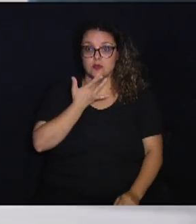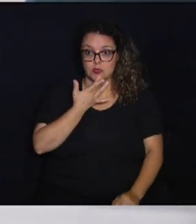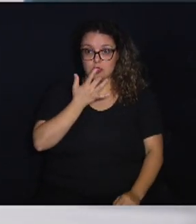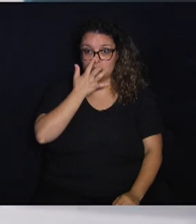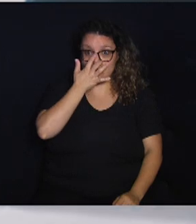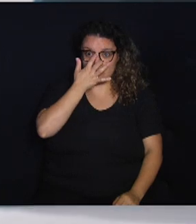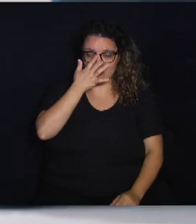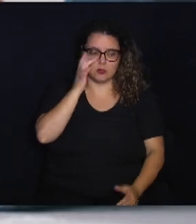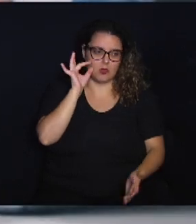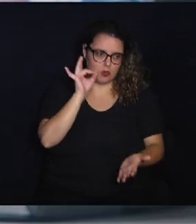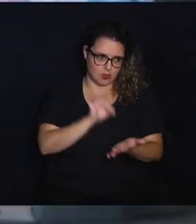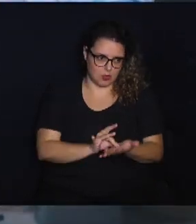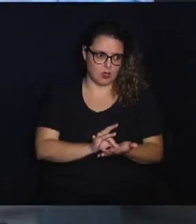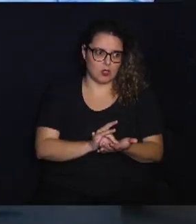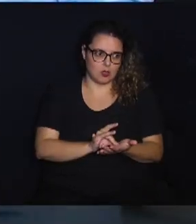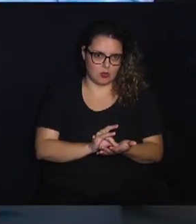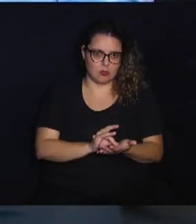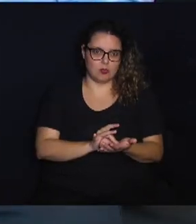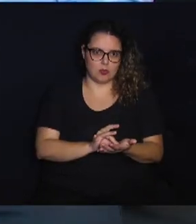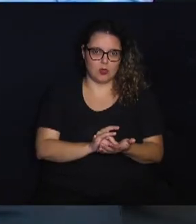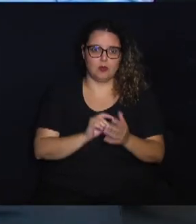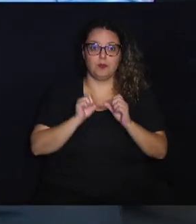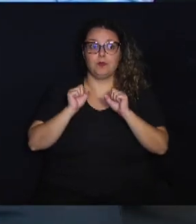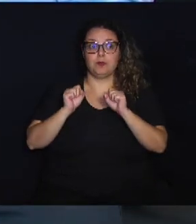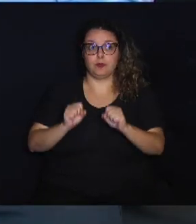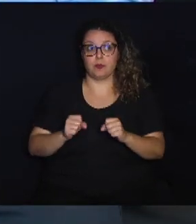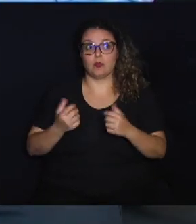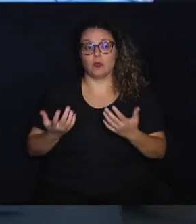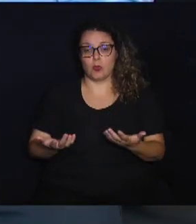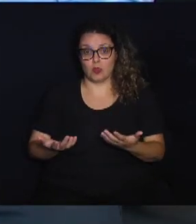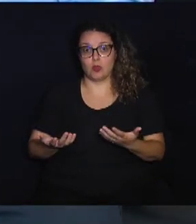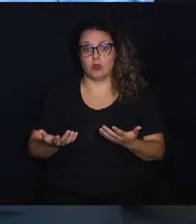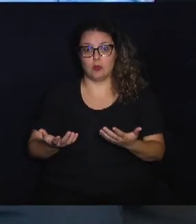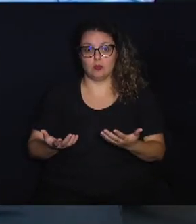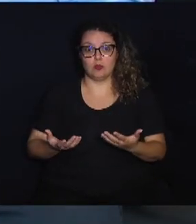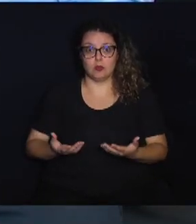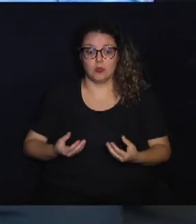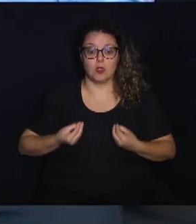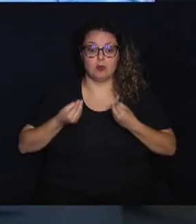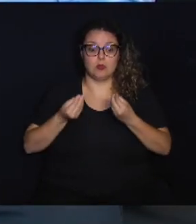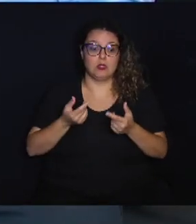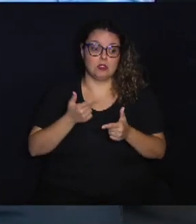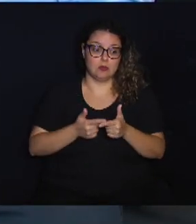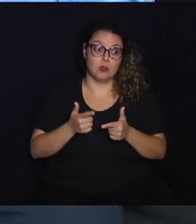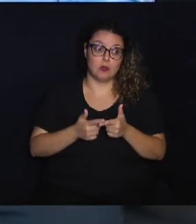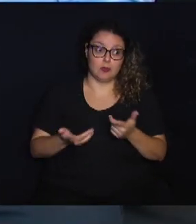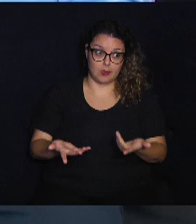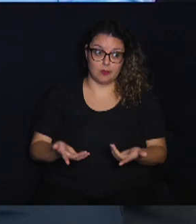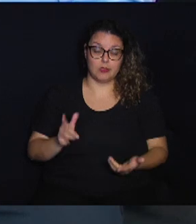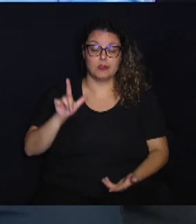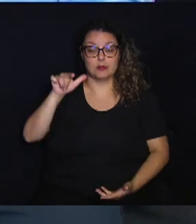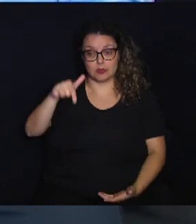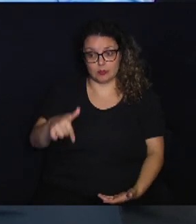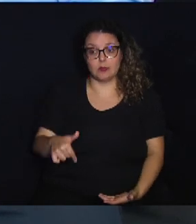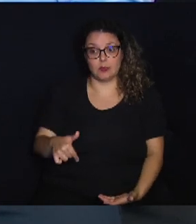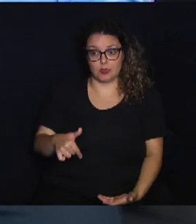que realmente pode estar e pode trazer problemas, né, mais